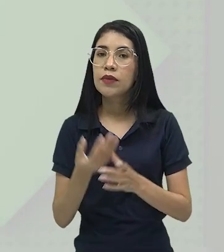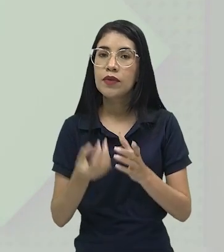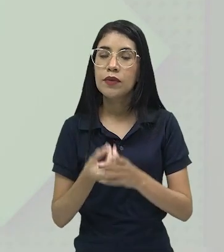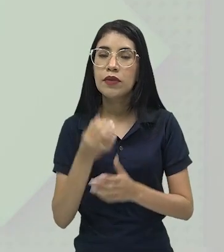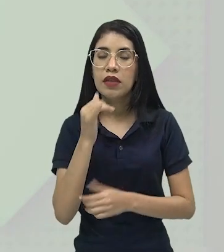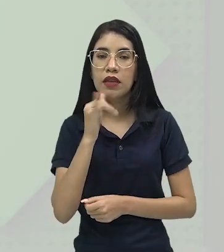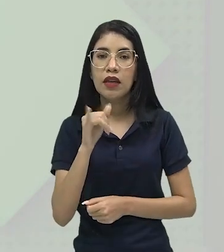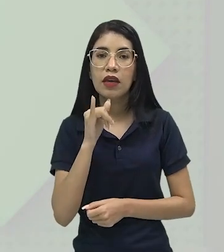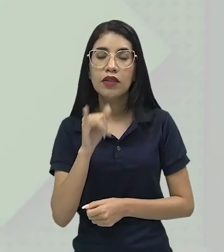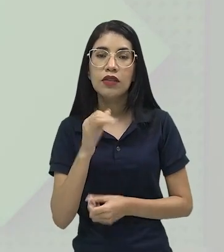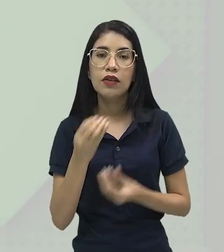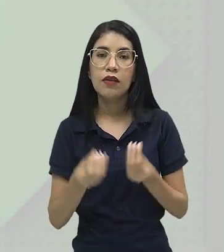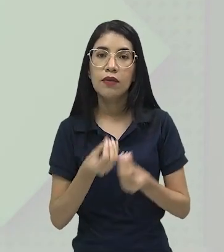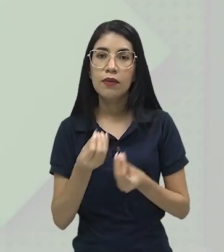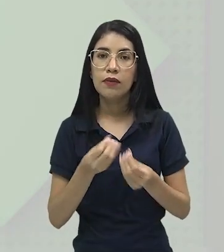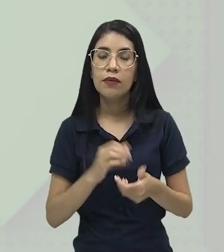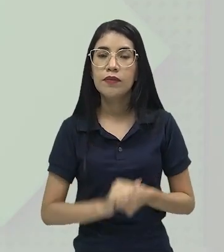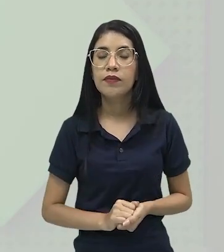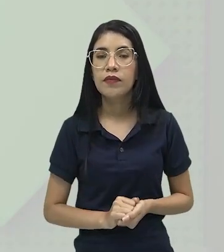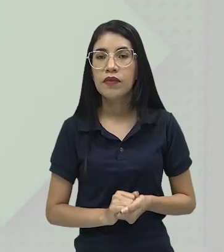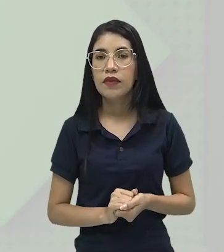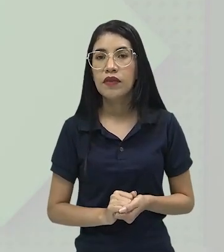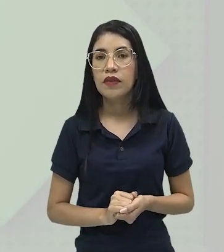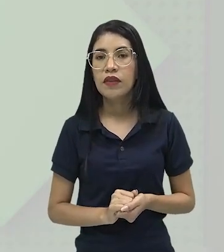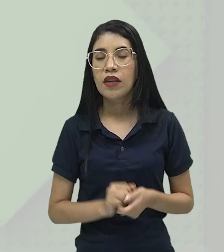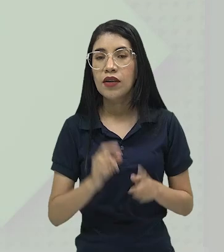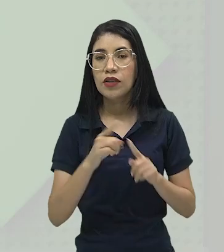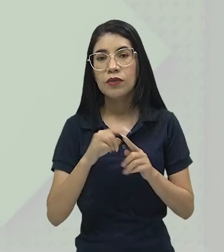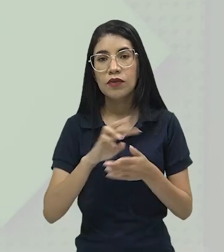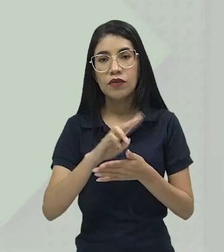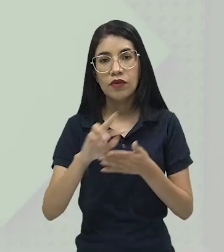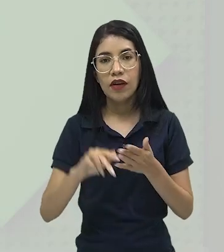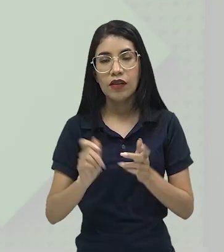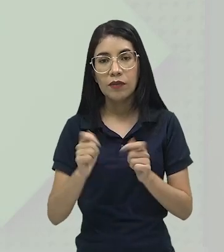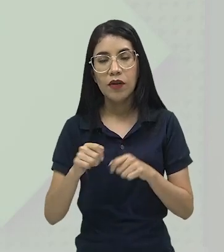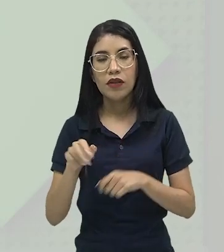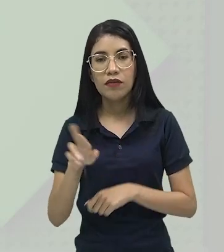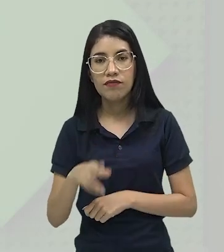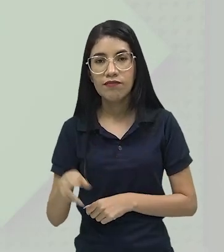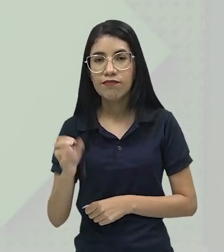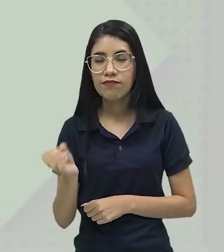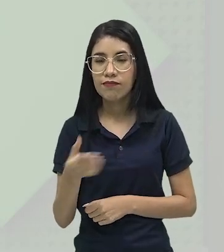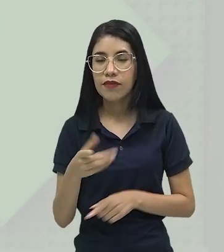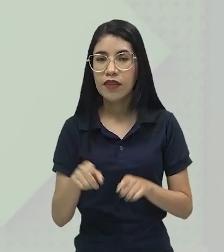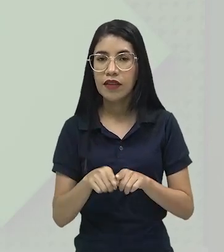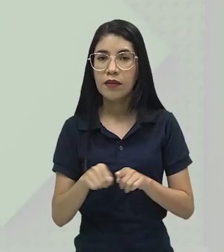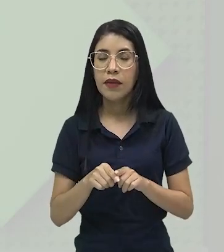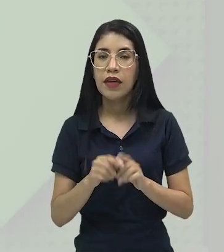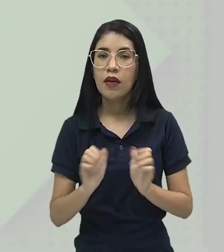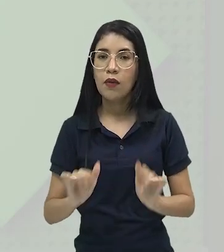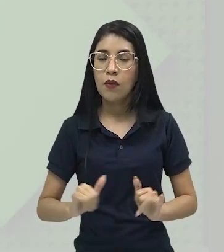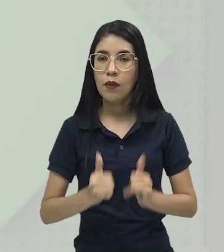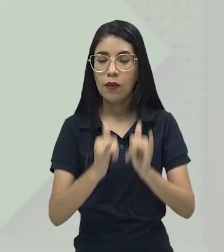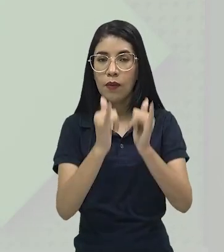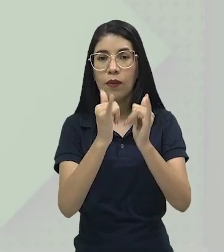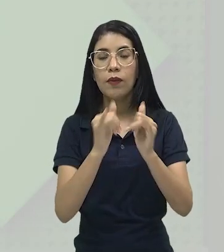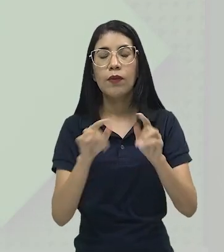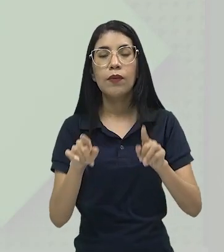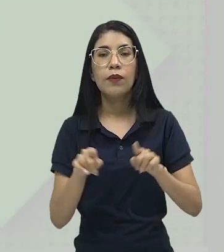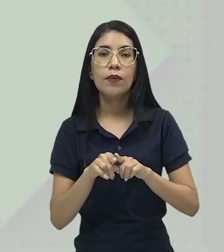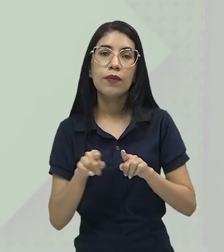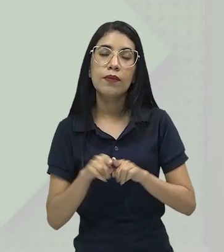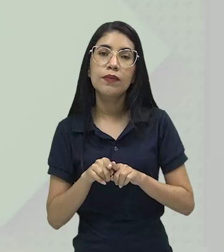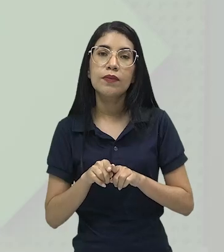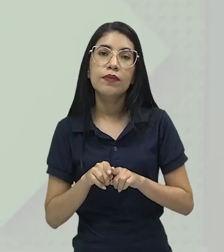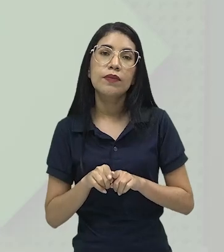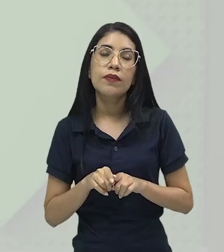energia a partir de fontes renováveis também, né? Então a gente produz energia através de hidrelétricas,